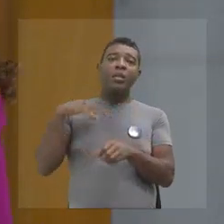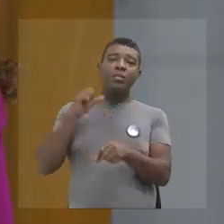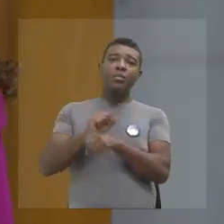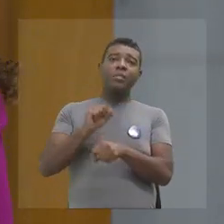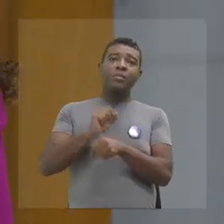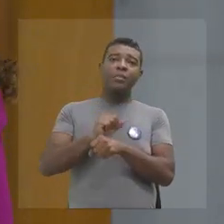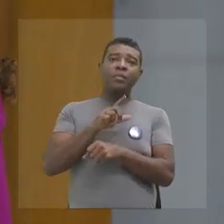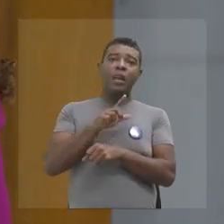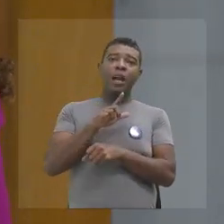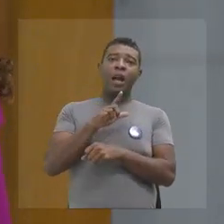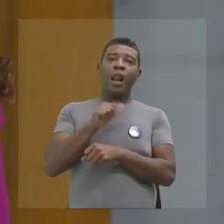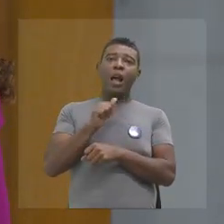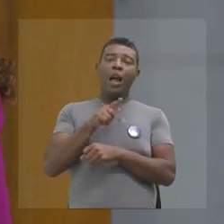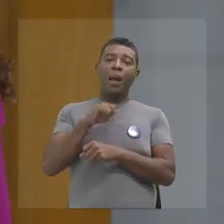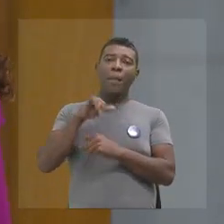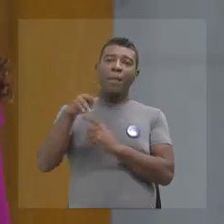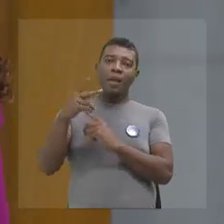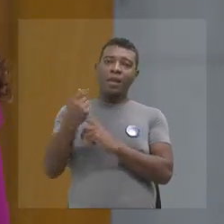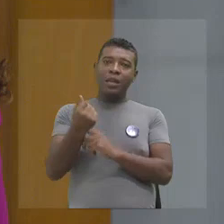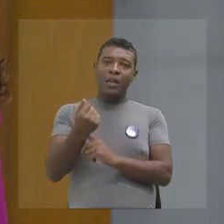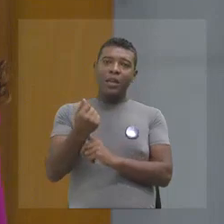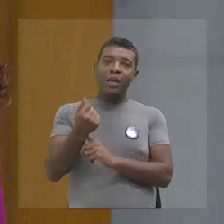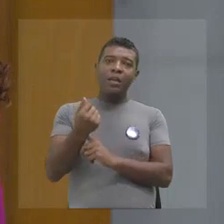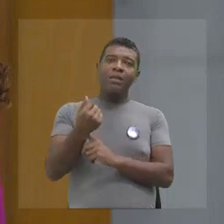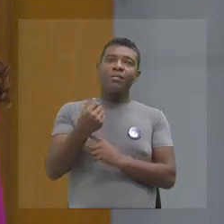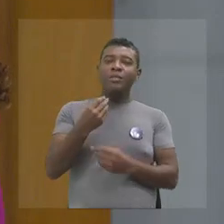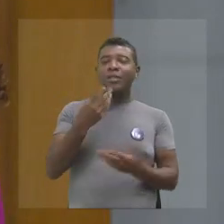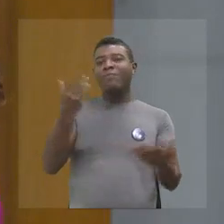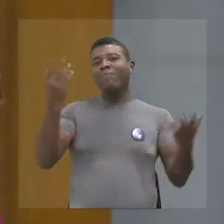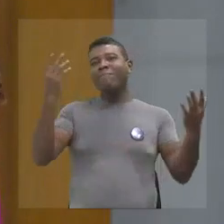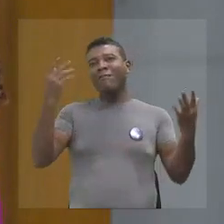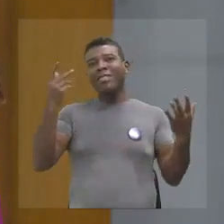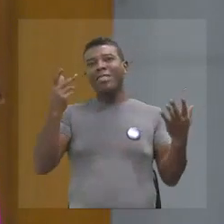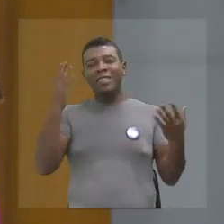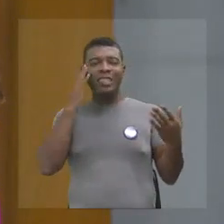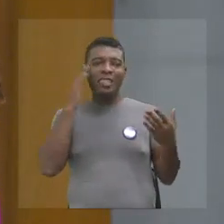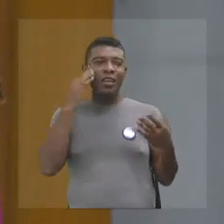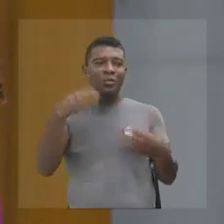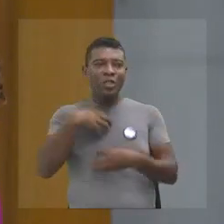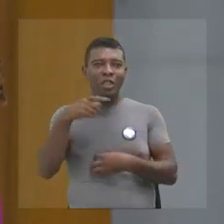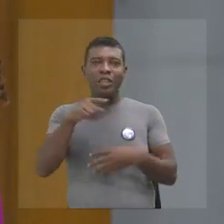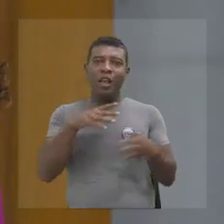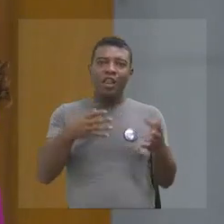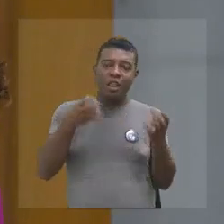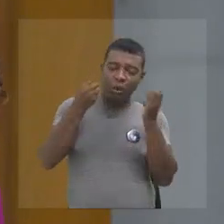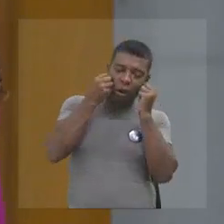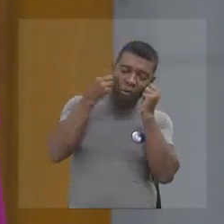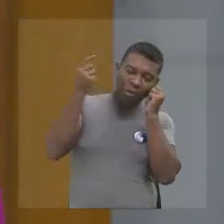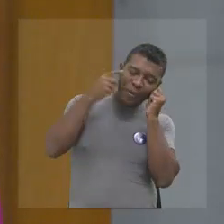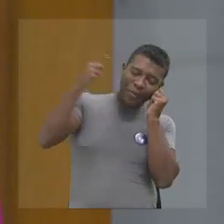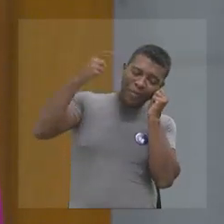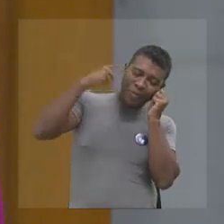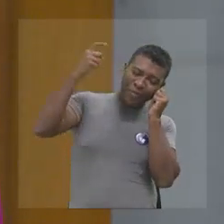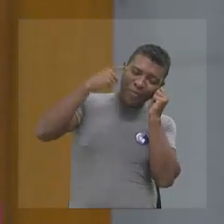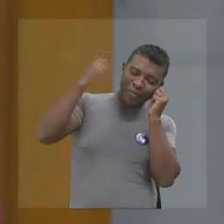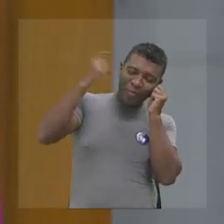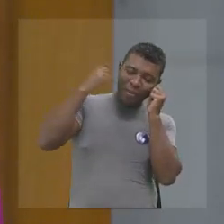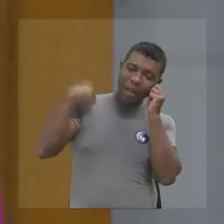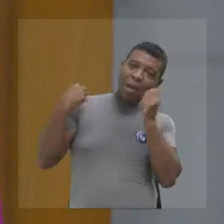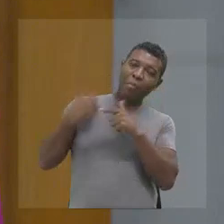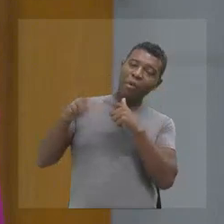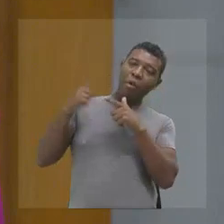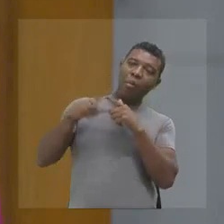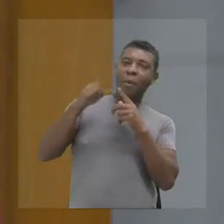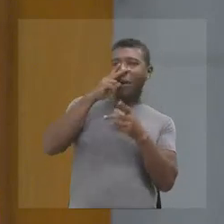me acompanha sabe aquela coisa que você dorme e fala assim pô tem quatro anos que eu tô aqui nessa casa fui reeleita você traz um problema que vai se arrastando